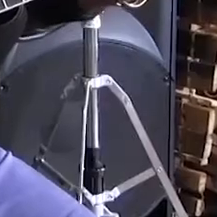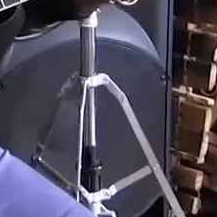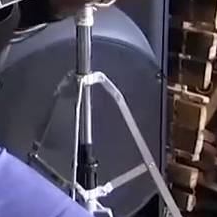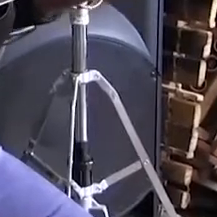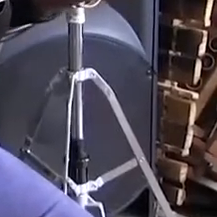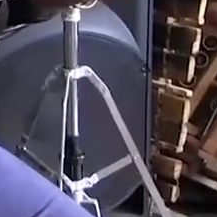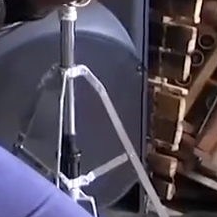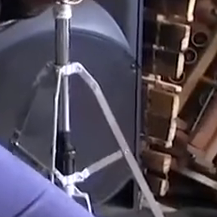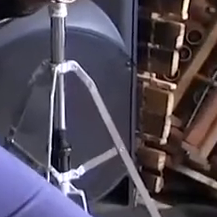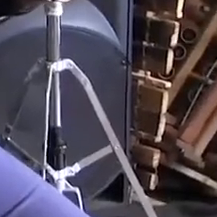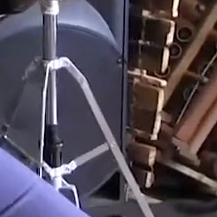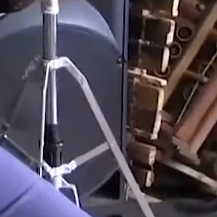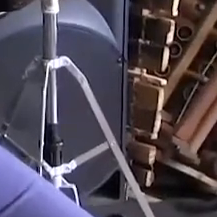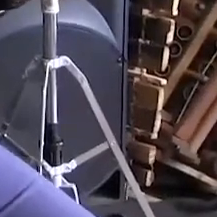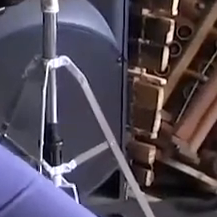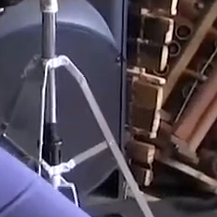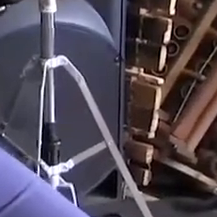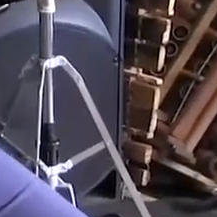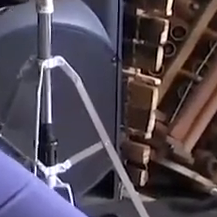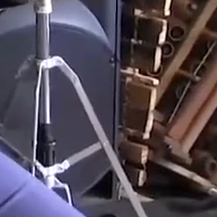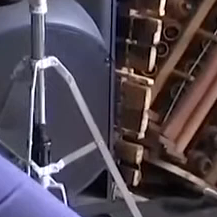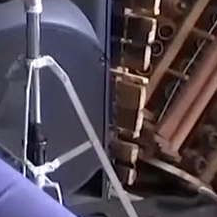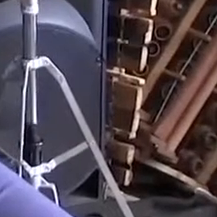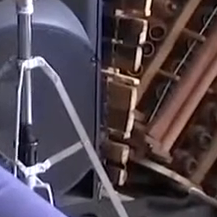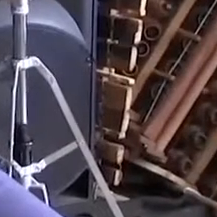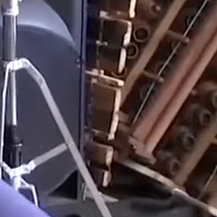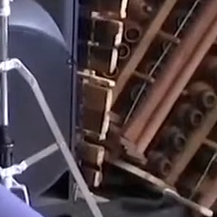Oh, yandayeyo.